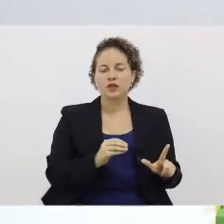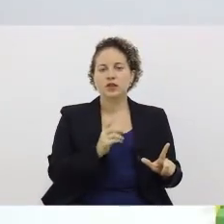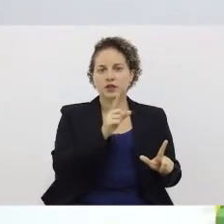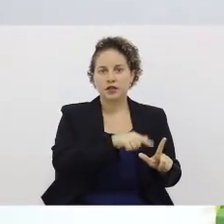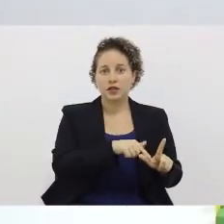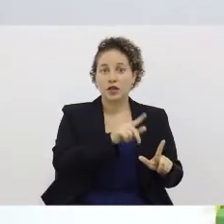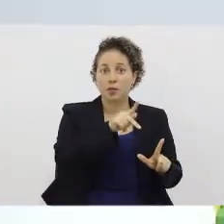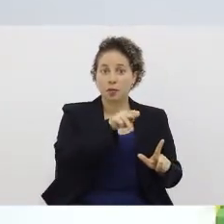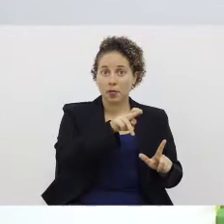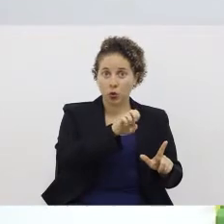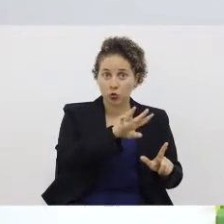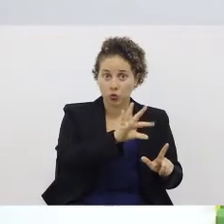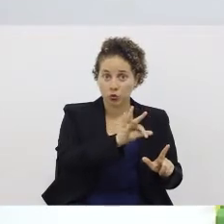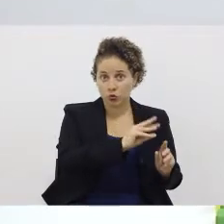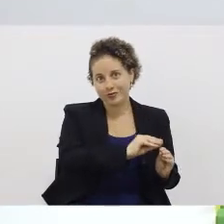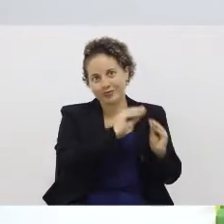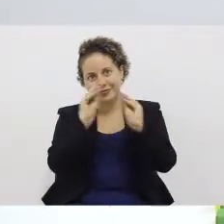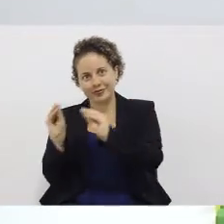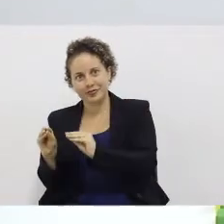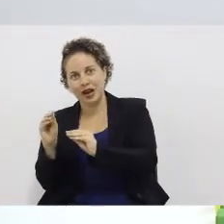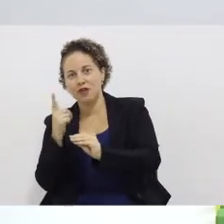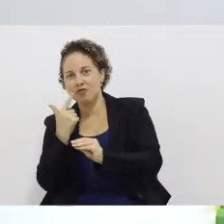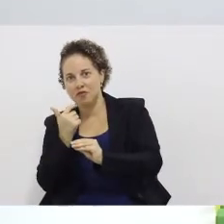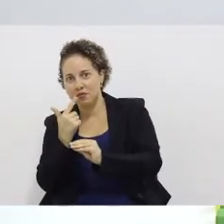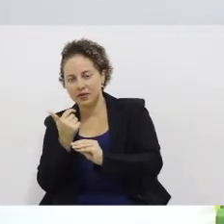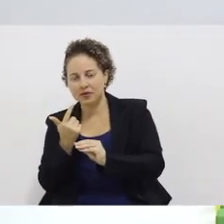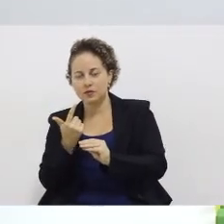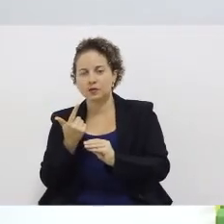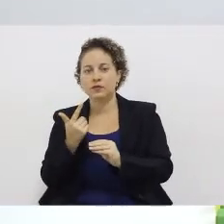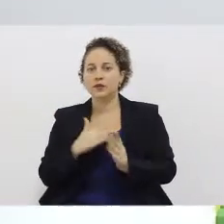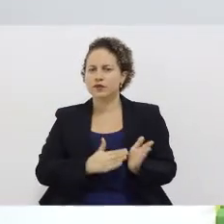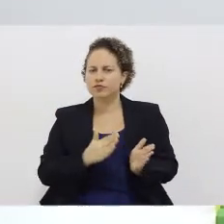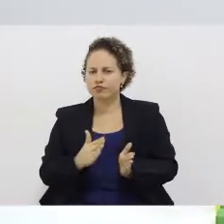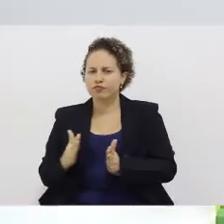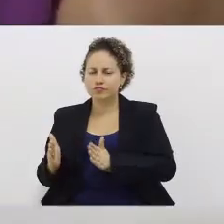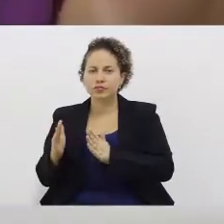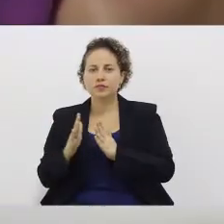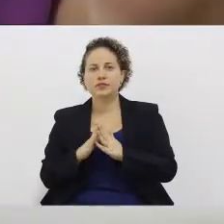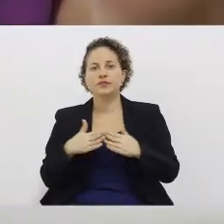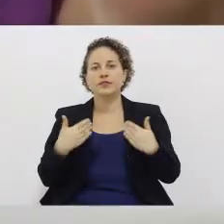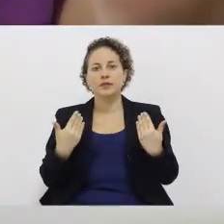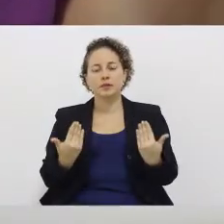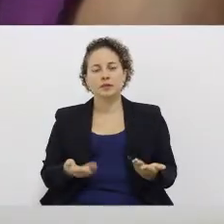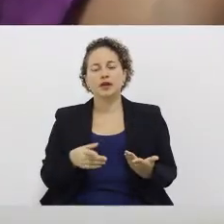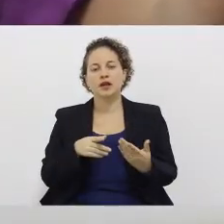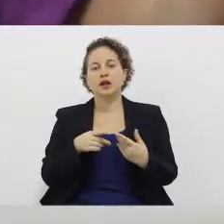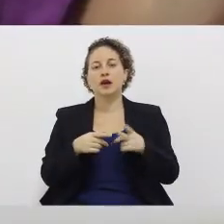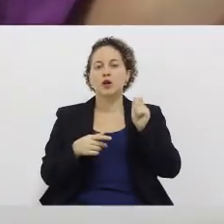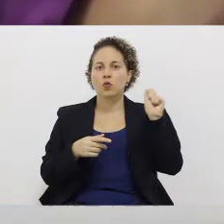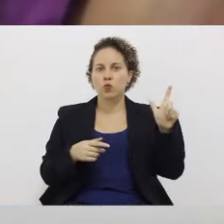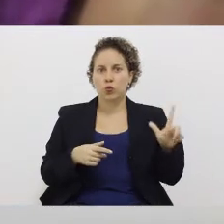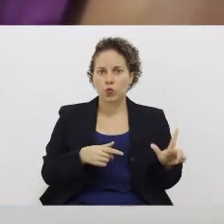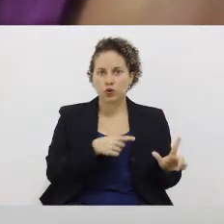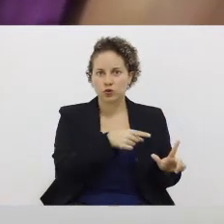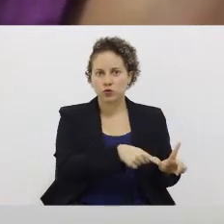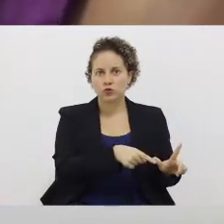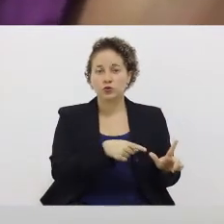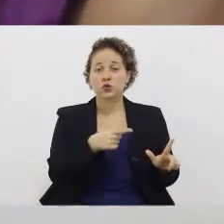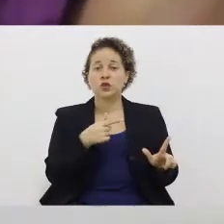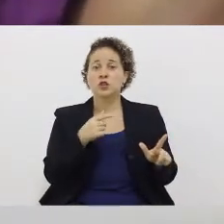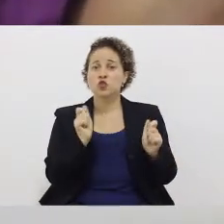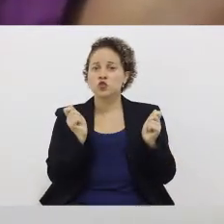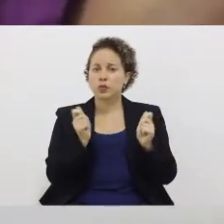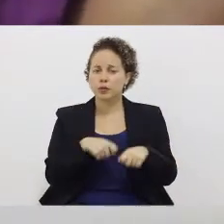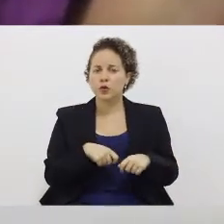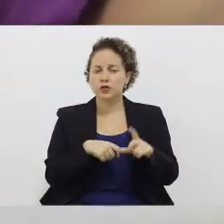vermelho, disponibilizando o cartão novamente. E assim por diante. Para o operador azul, ele só pode produzir quando ele